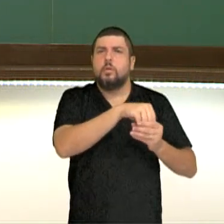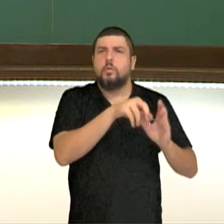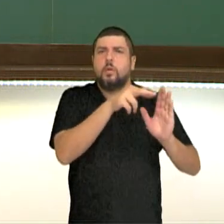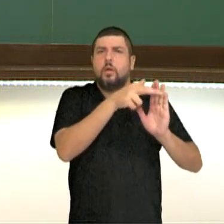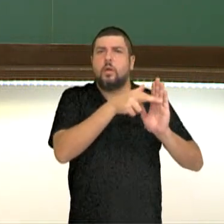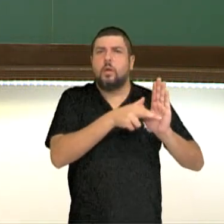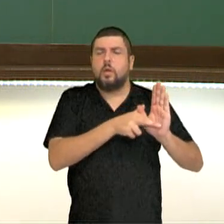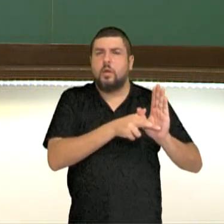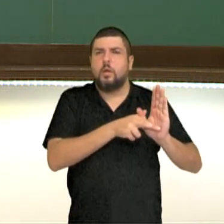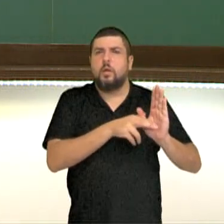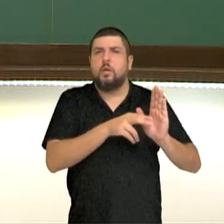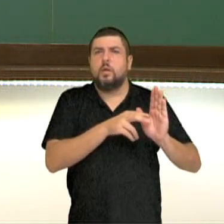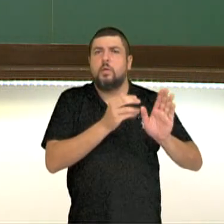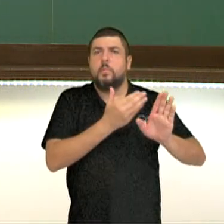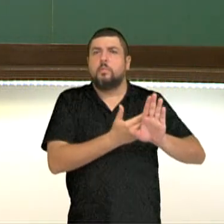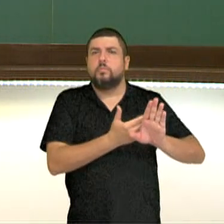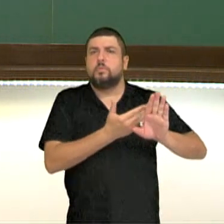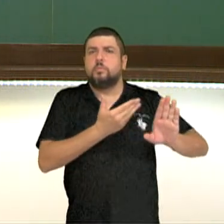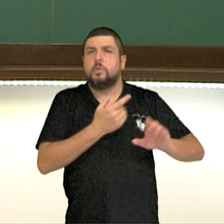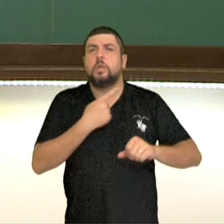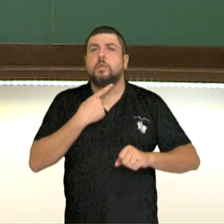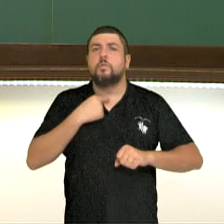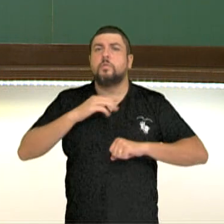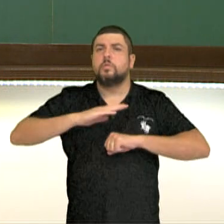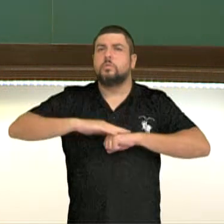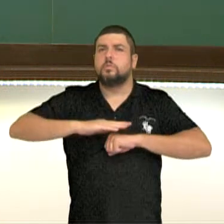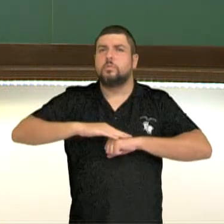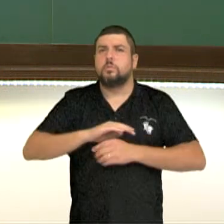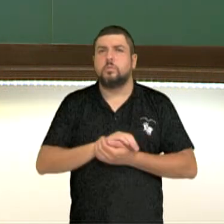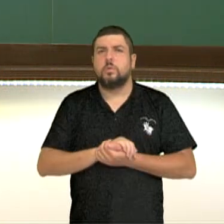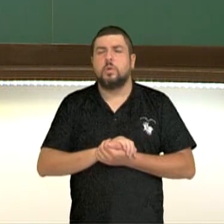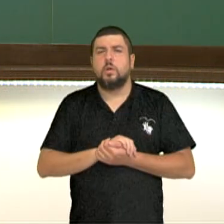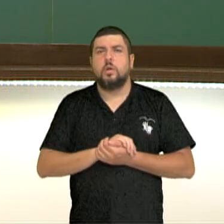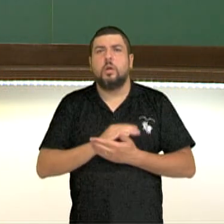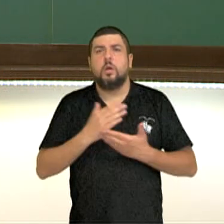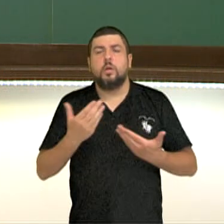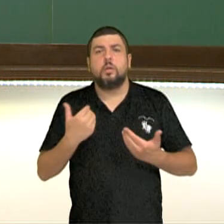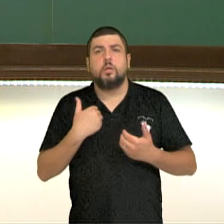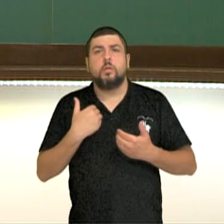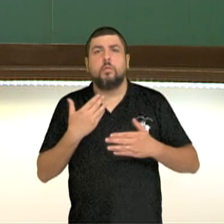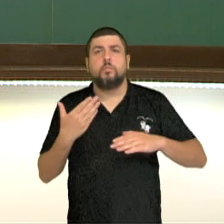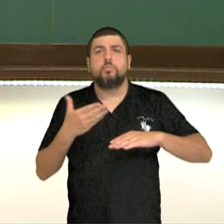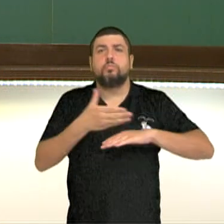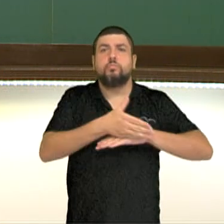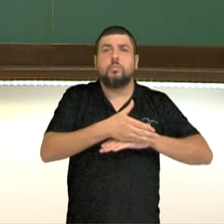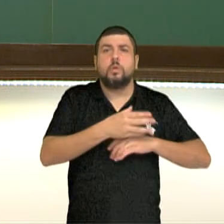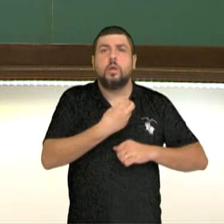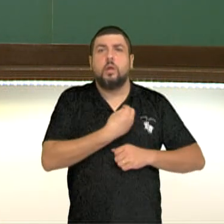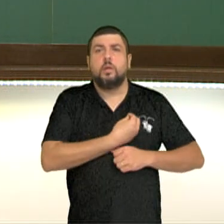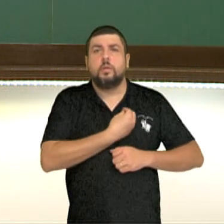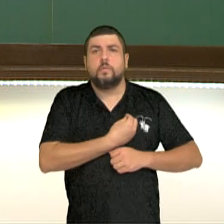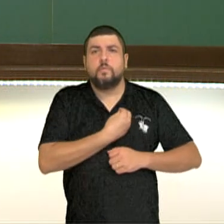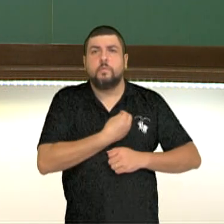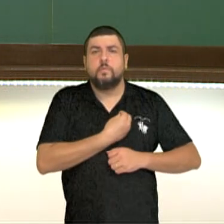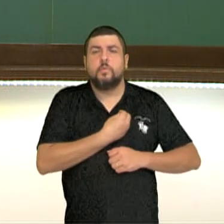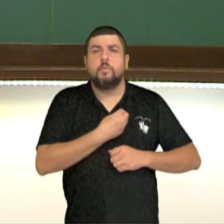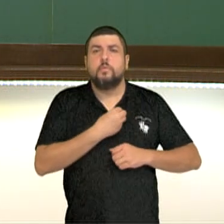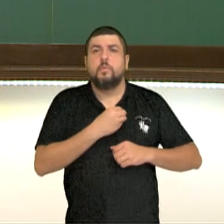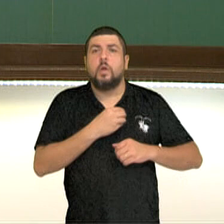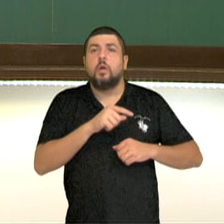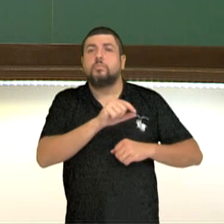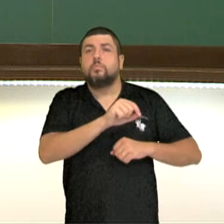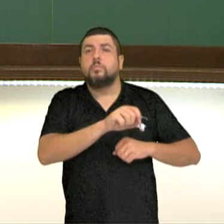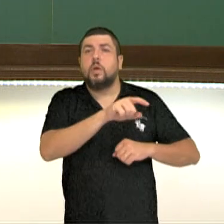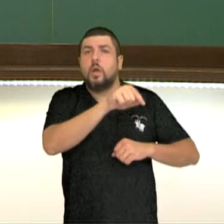Então, segundo Durkheim, tudo que a gente vive, ou aonde a gente vive, não depende muito da nossa vontade. Porque, de fato, de uma forma ou de